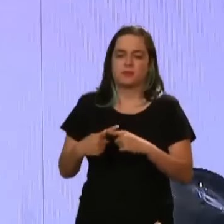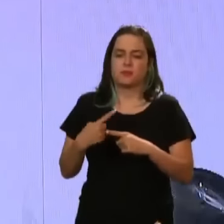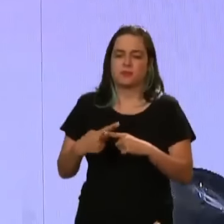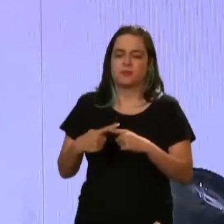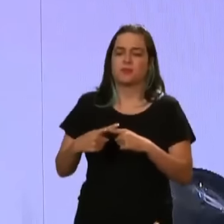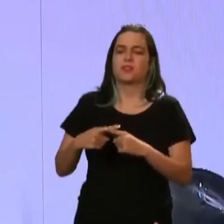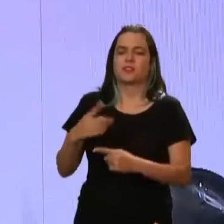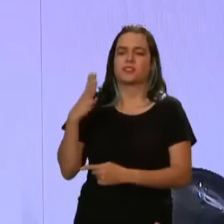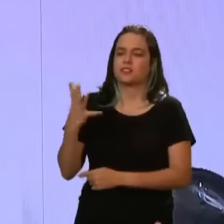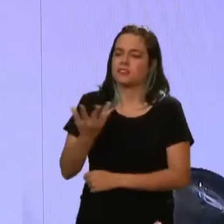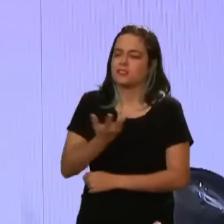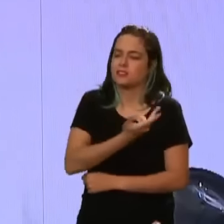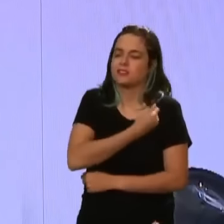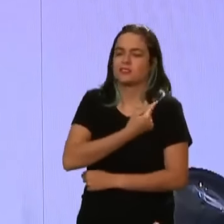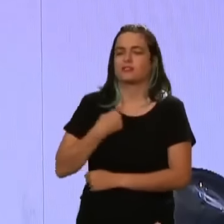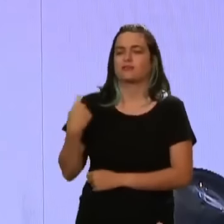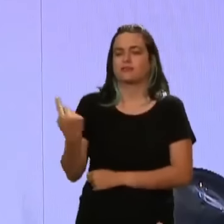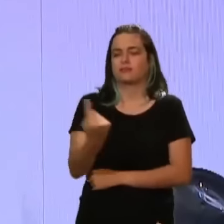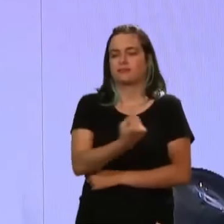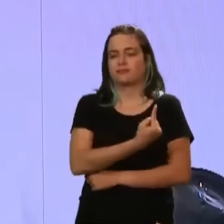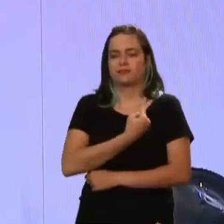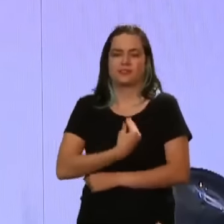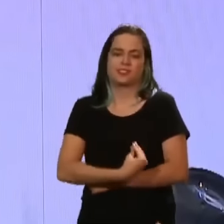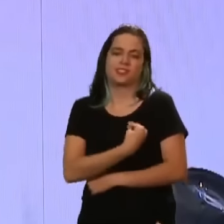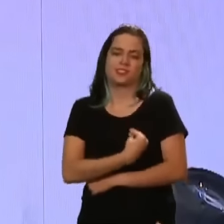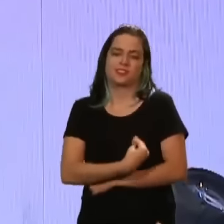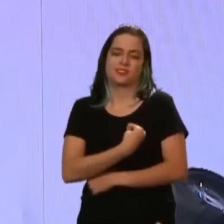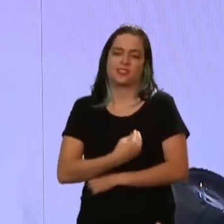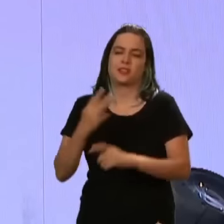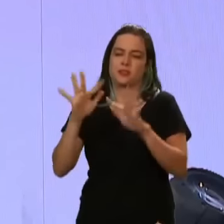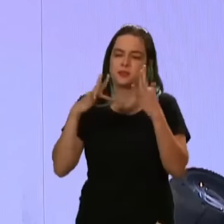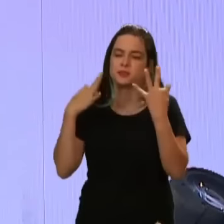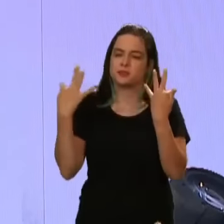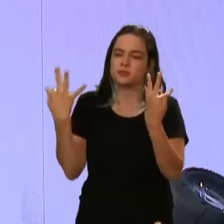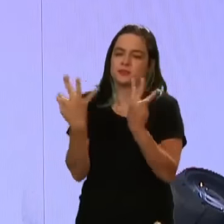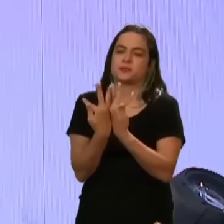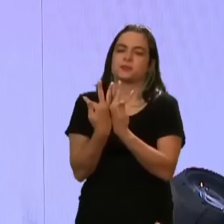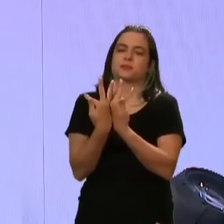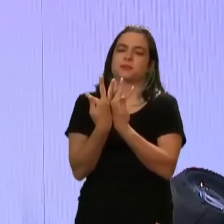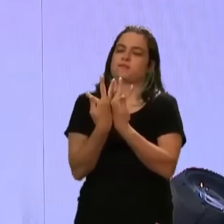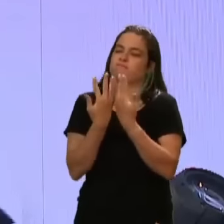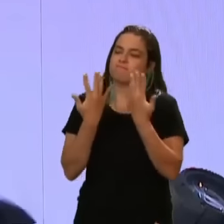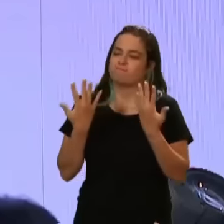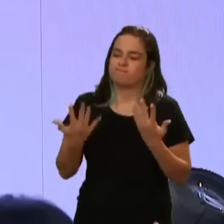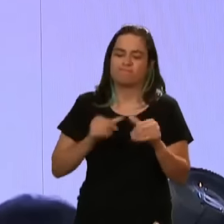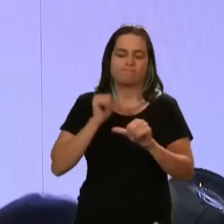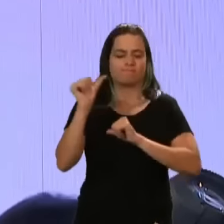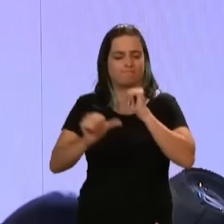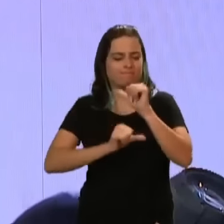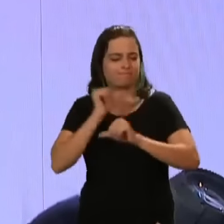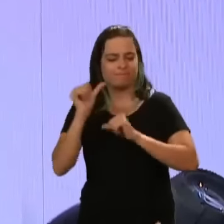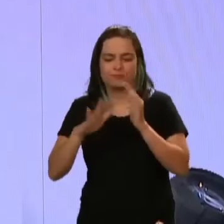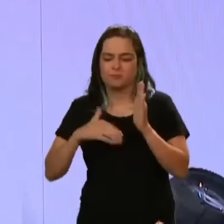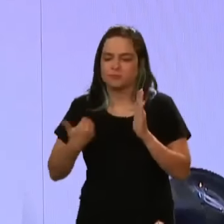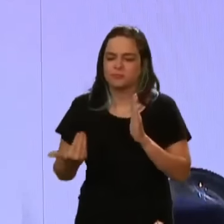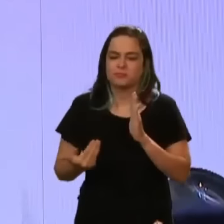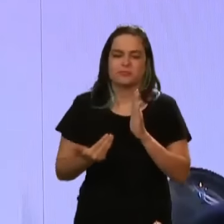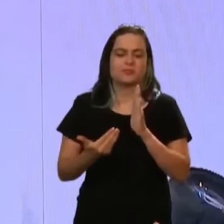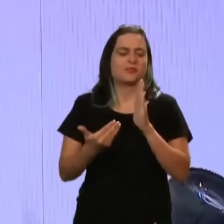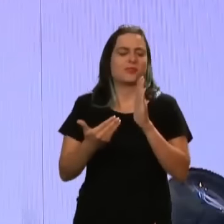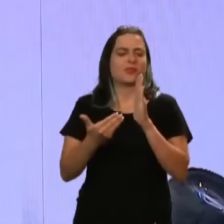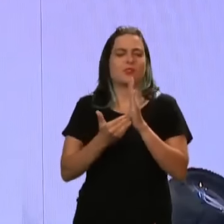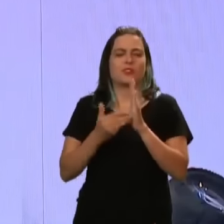o Salvador, o Redentor das nossas famílias. Ah, Tu és o restaurador, aquele que redime